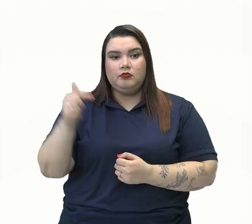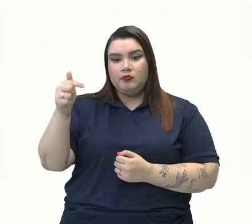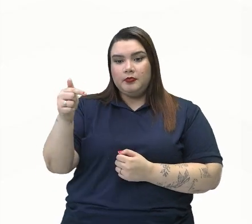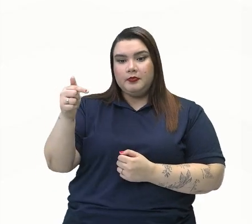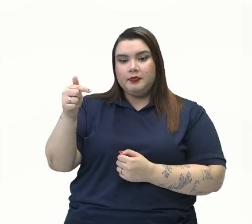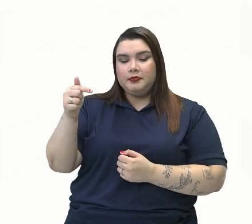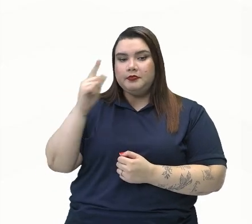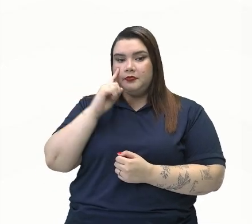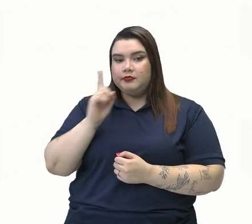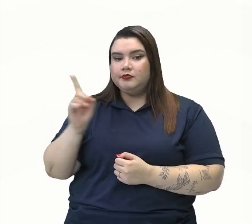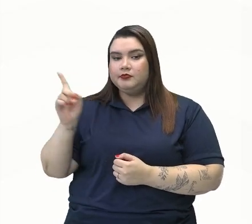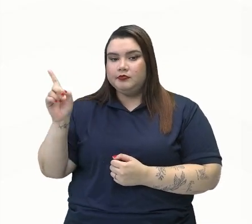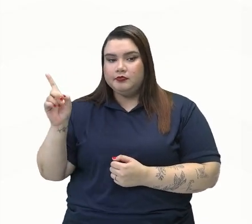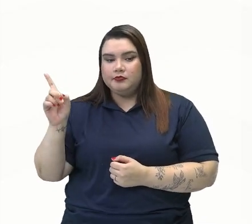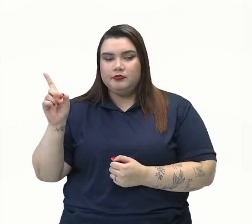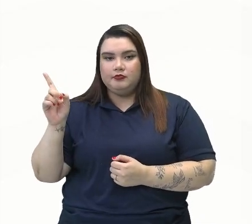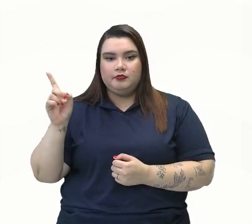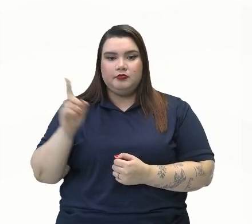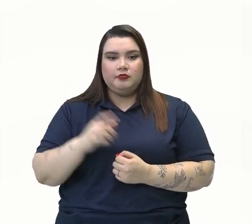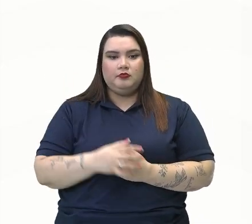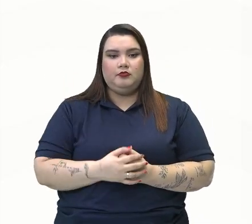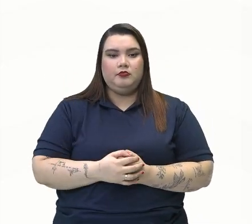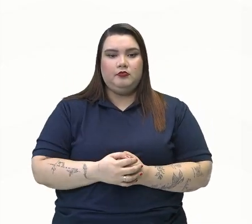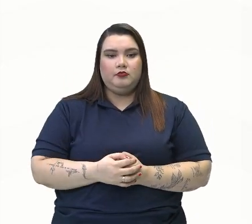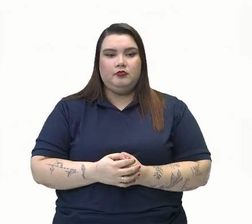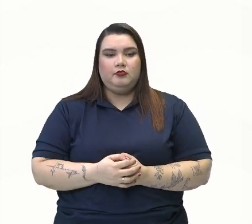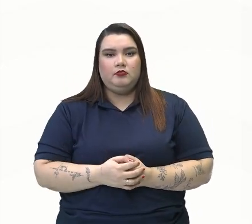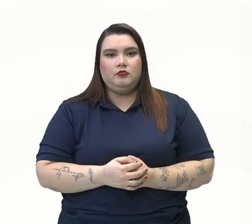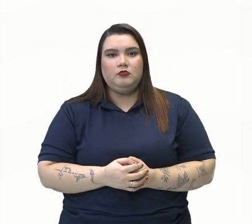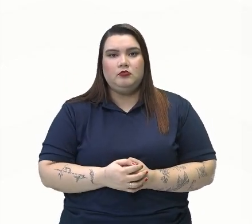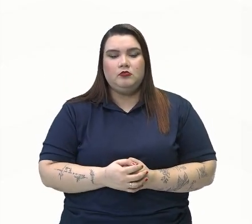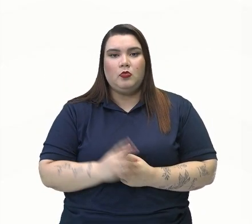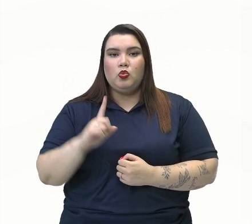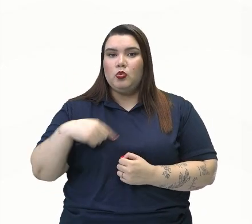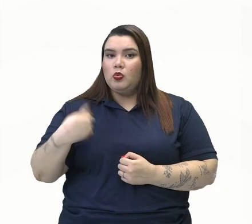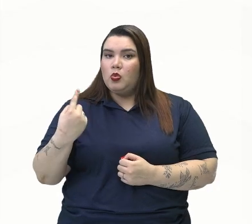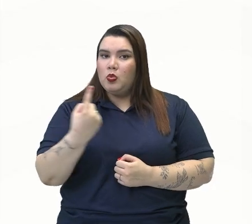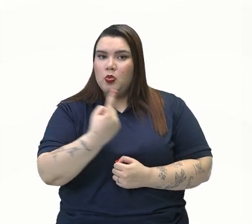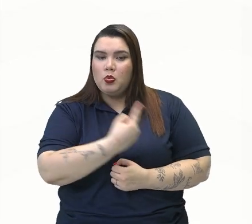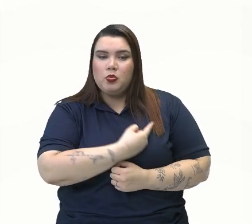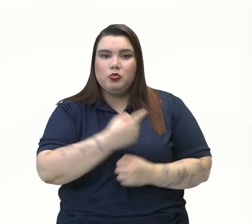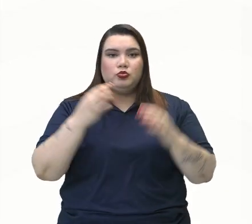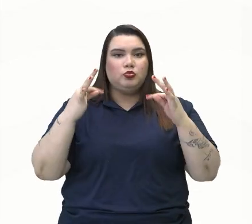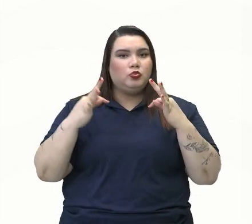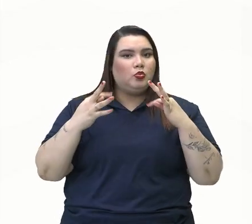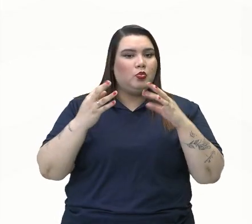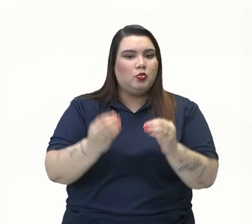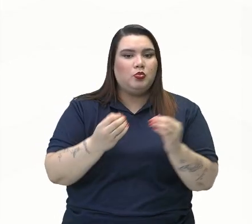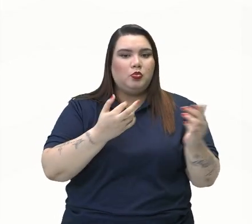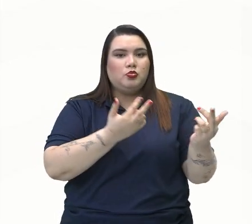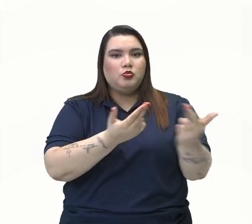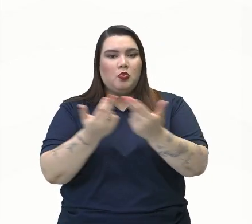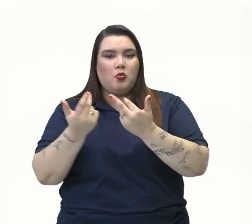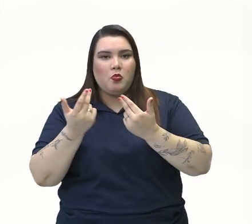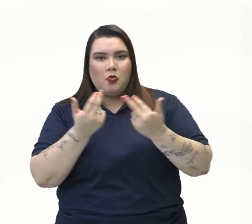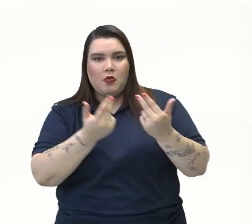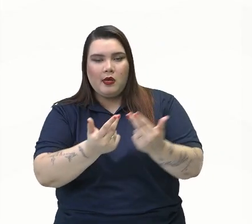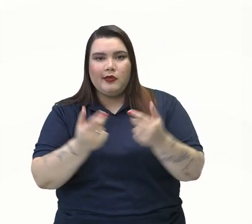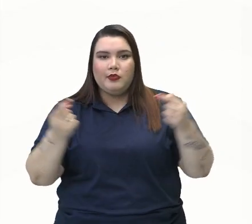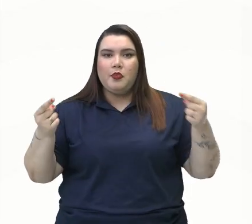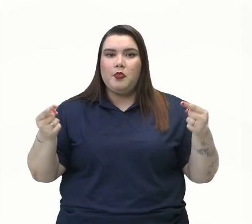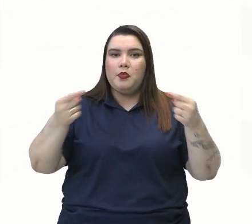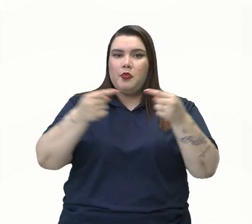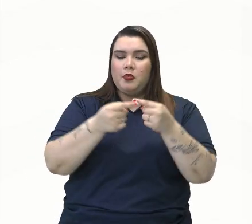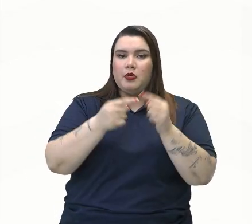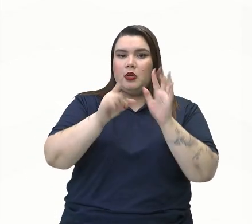7. We are all equal before the law. Nós somos todos iguais perante a